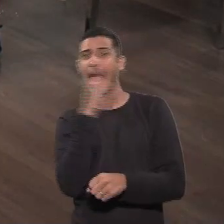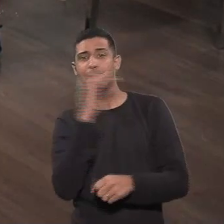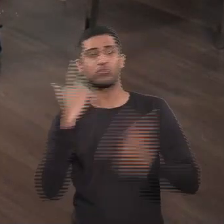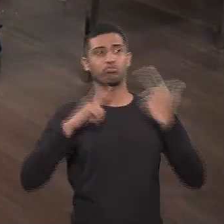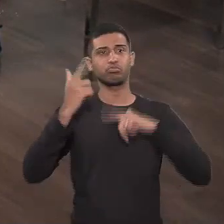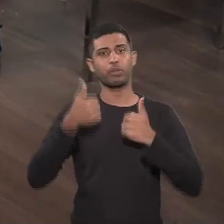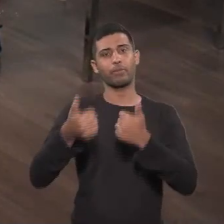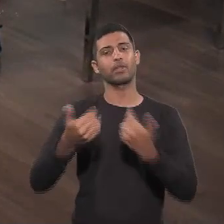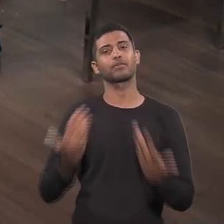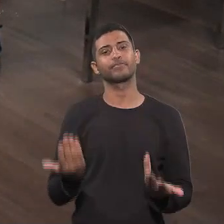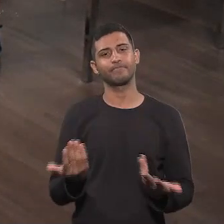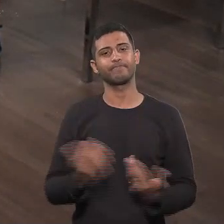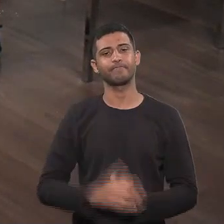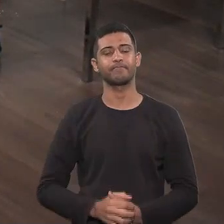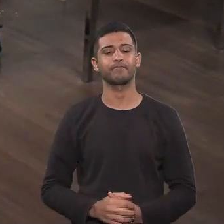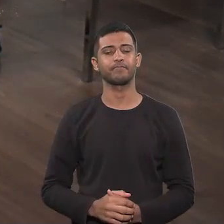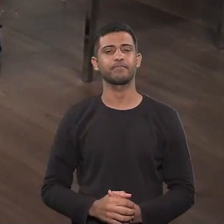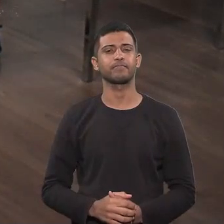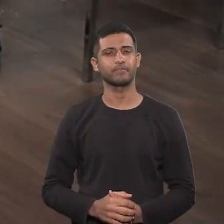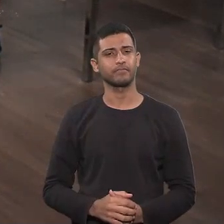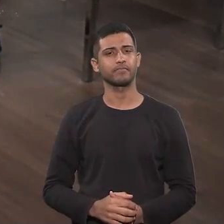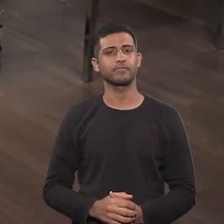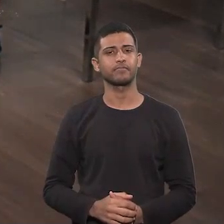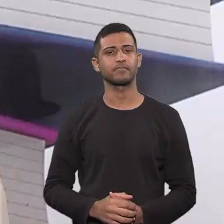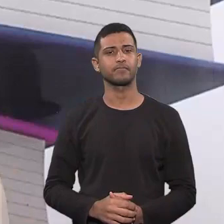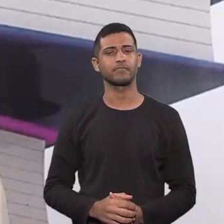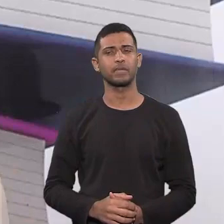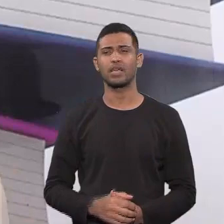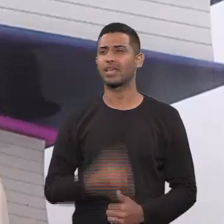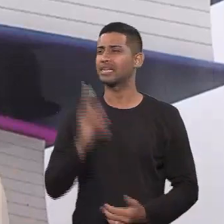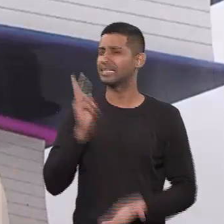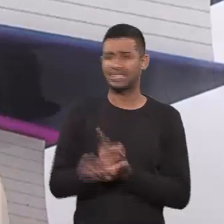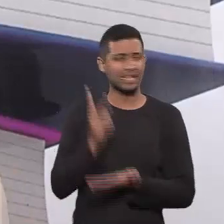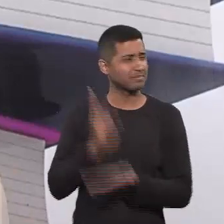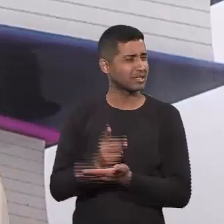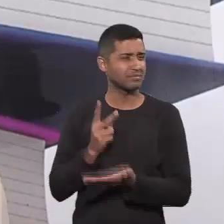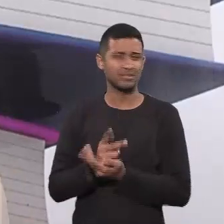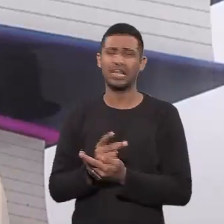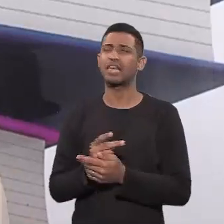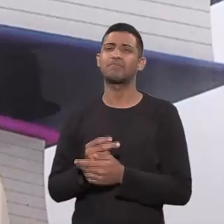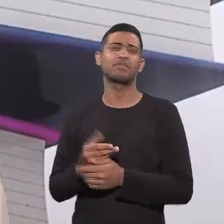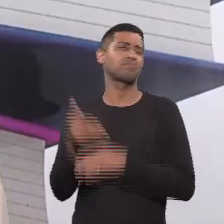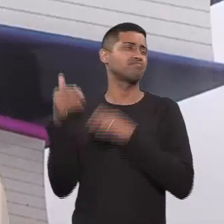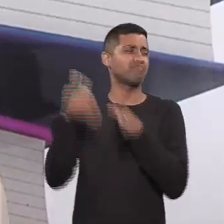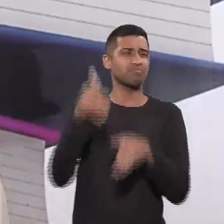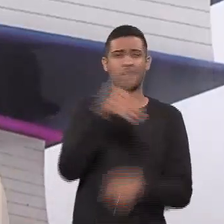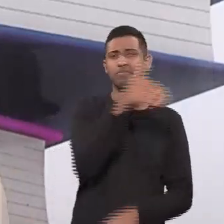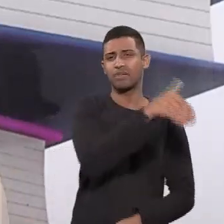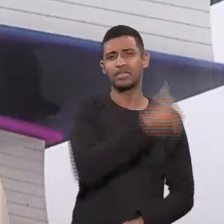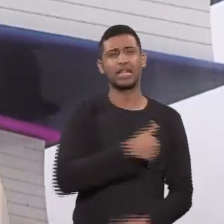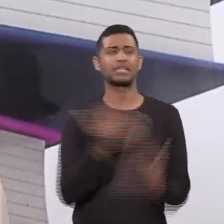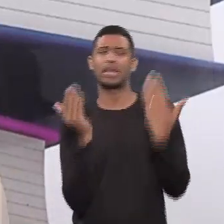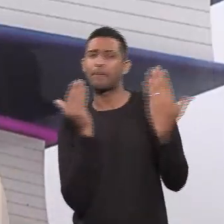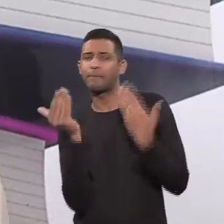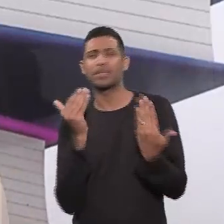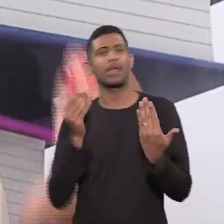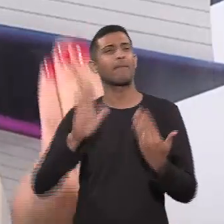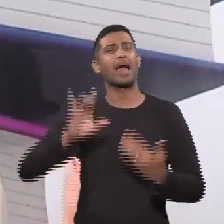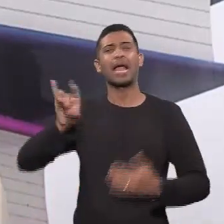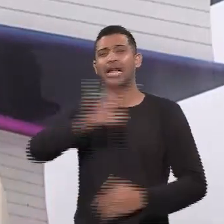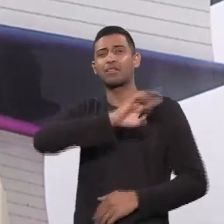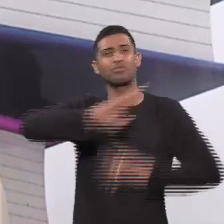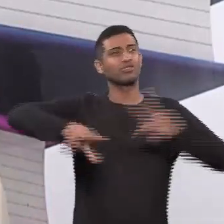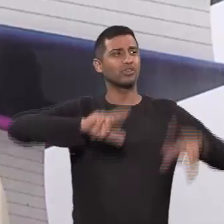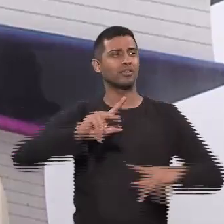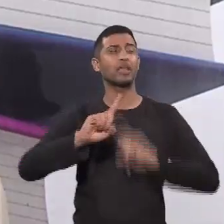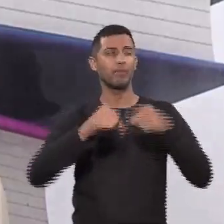nessa primeira fase. Então, quando ele já, claro que eu levava em várias outras terapias e tudo, mas era diferente. Claro. É diferente.